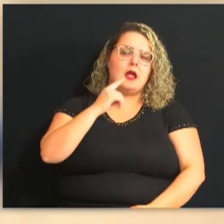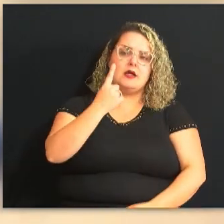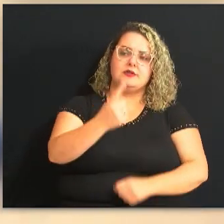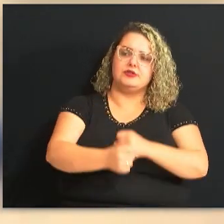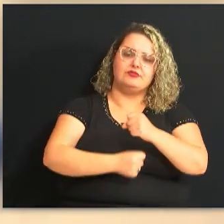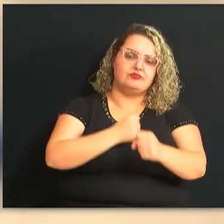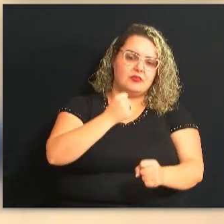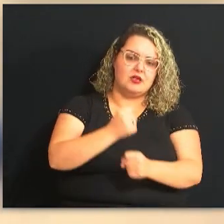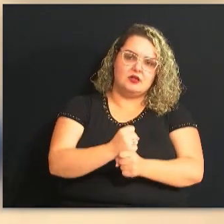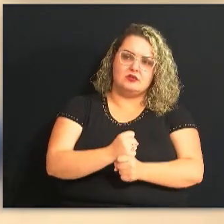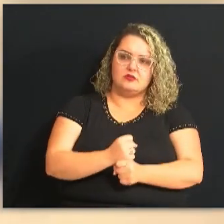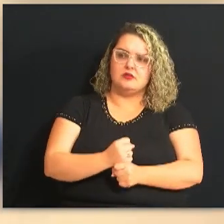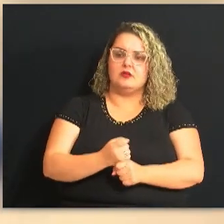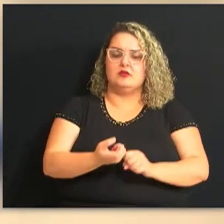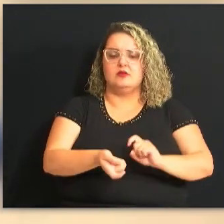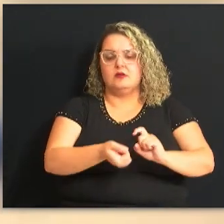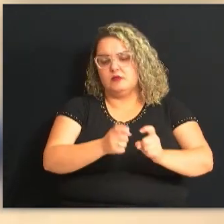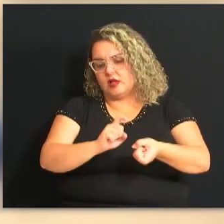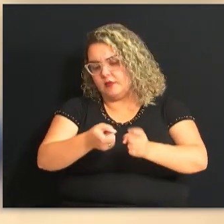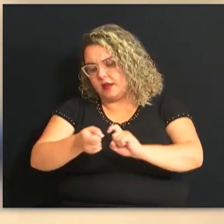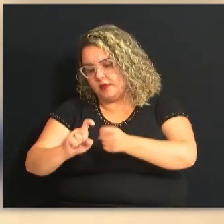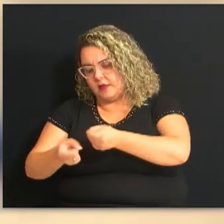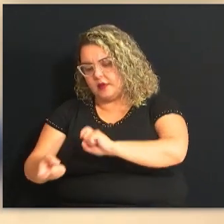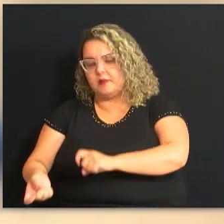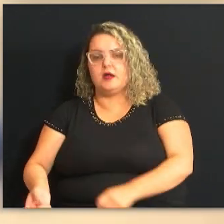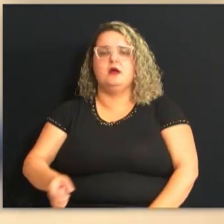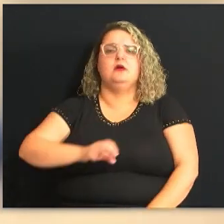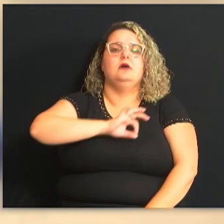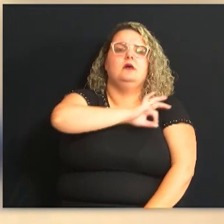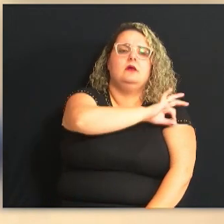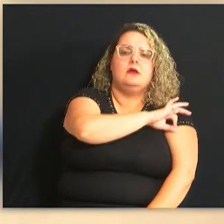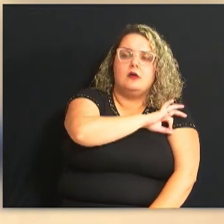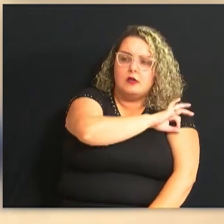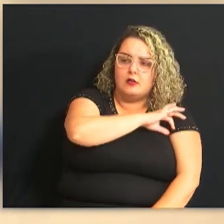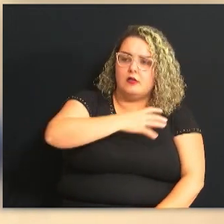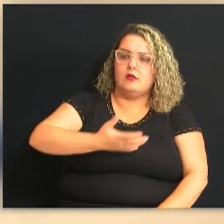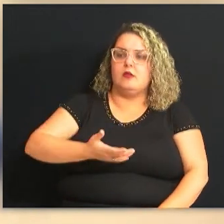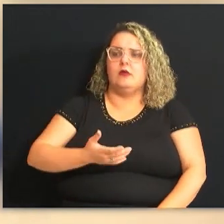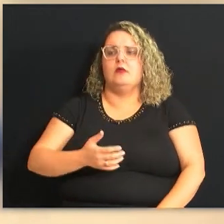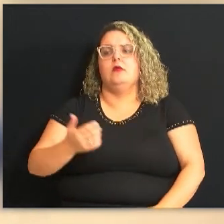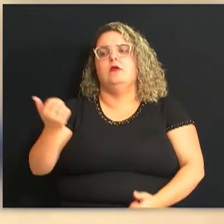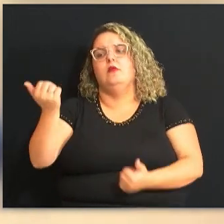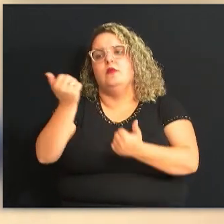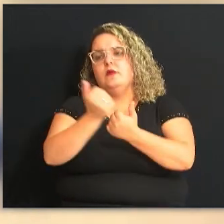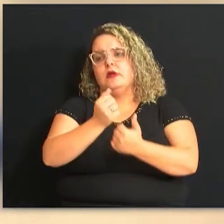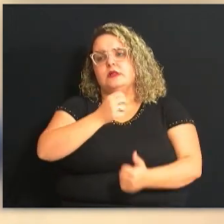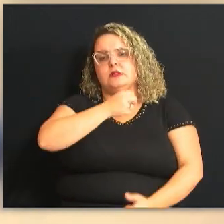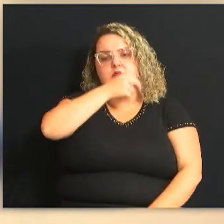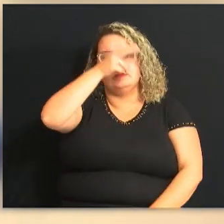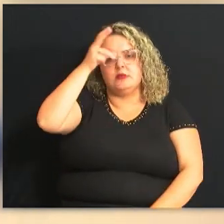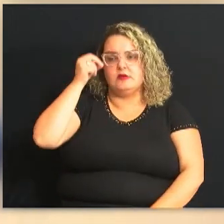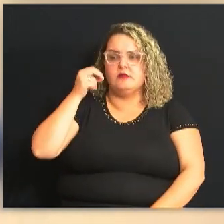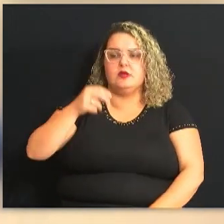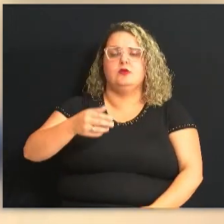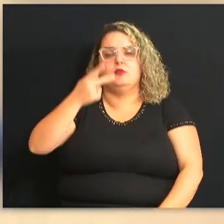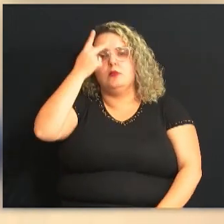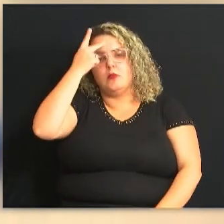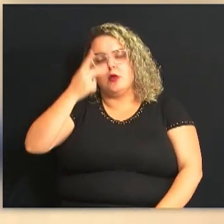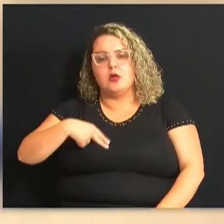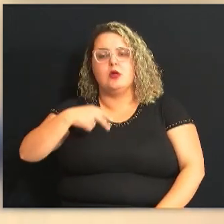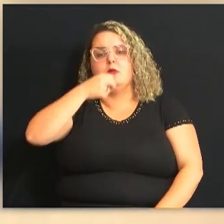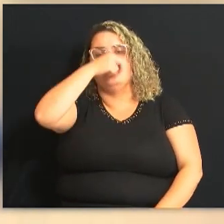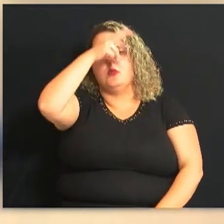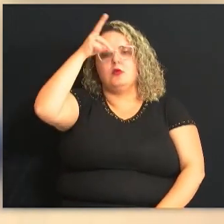venho fazendo reunião com a prefeitura, com o vice-prefeito, com o prefeito, com